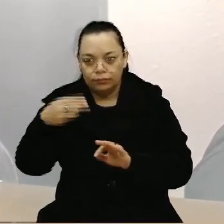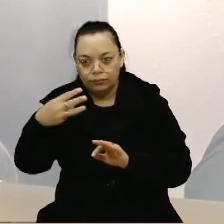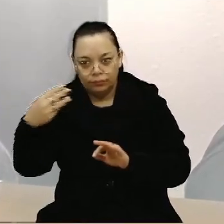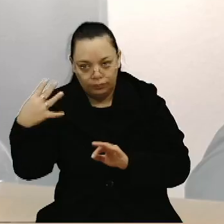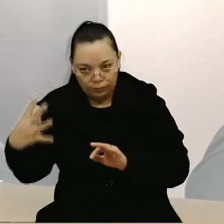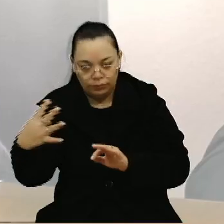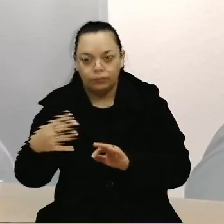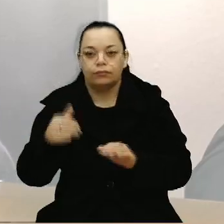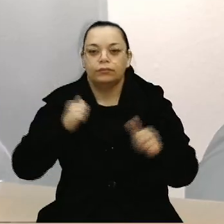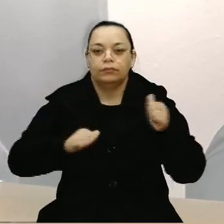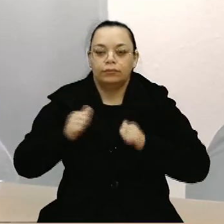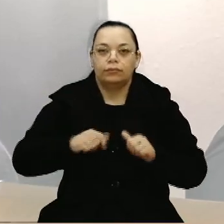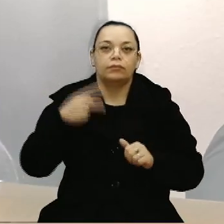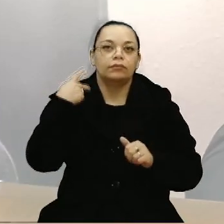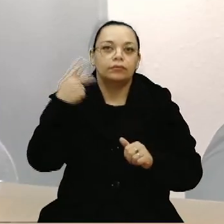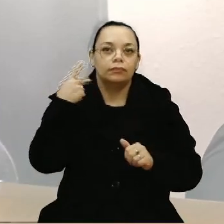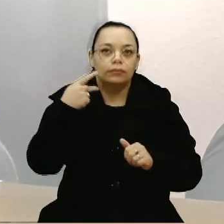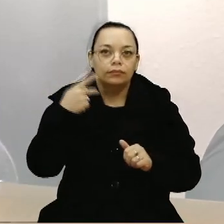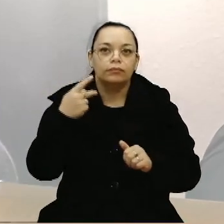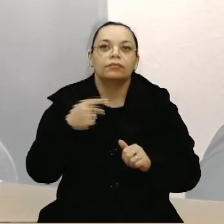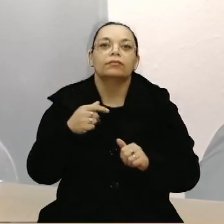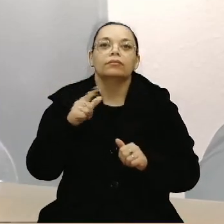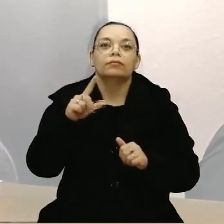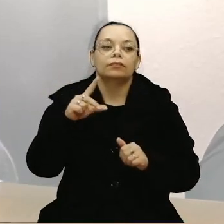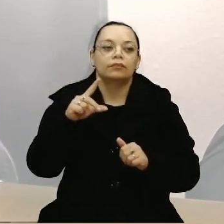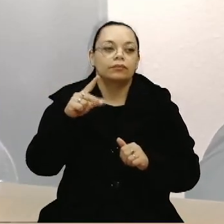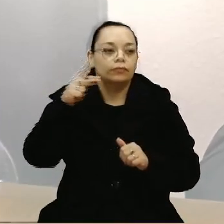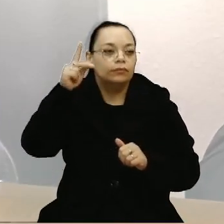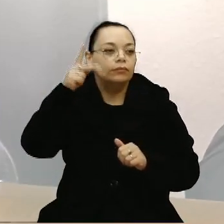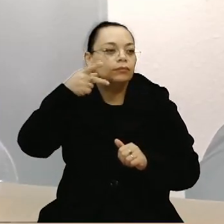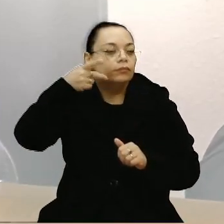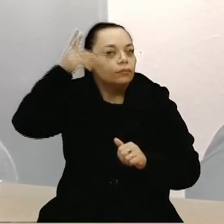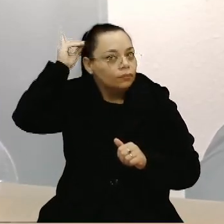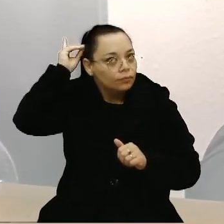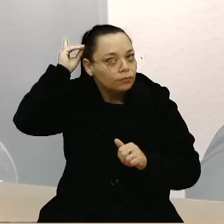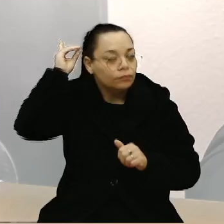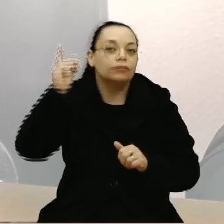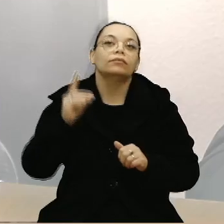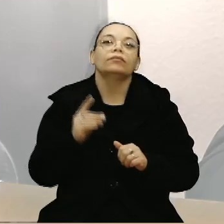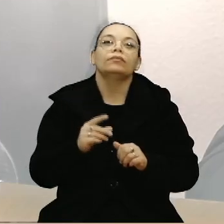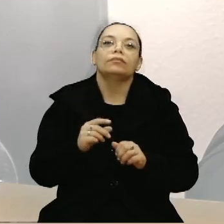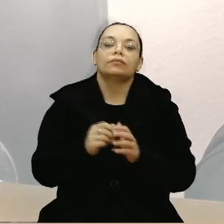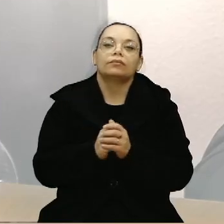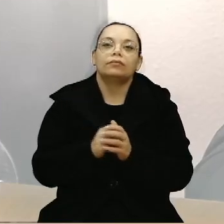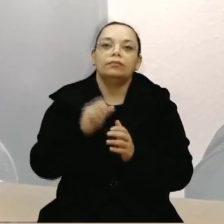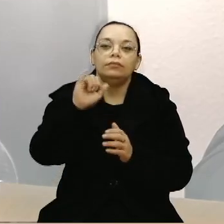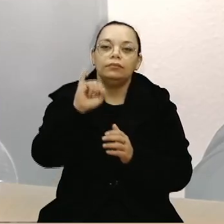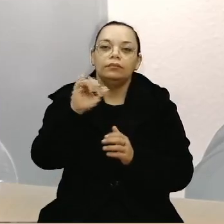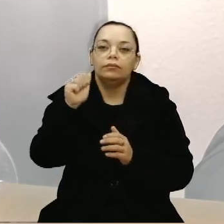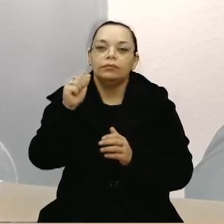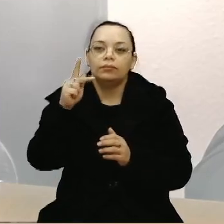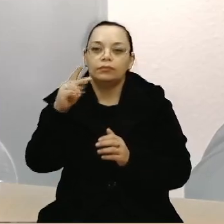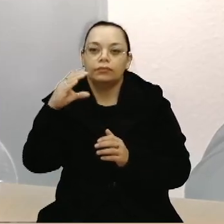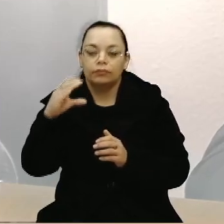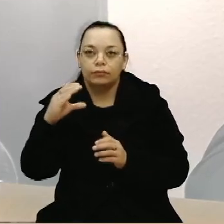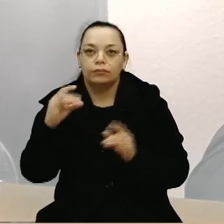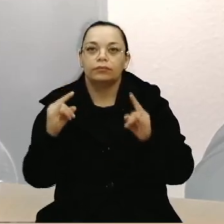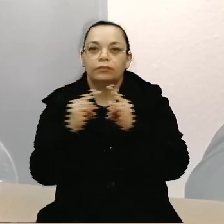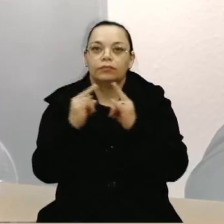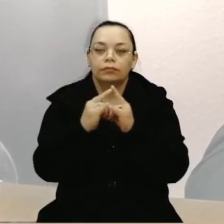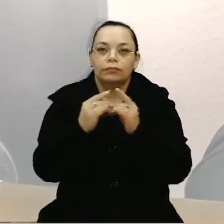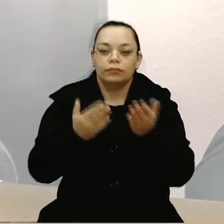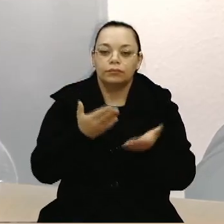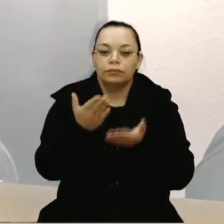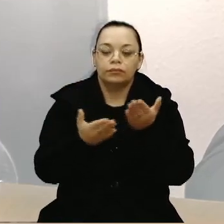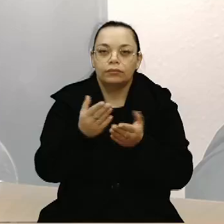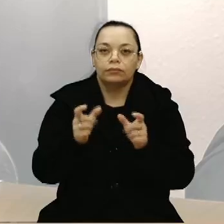83/2024, de autoria do vereador Lucas Dil, que declara de utilidade pública o IAPC, Instituto de Amparo a Pessoas